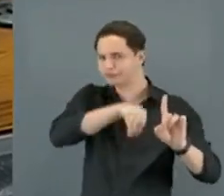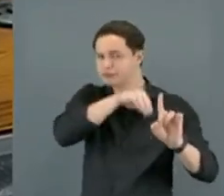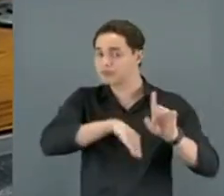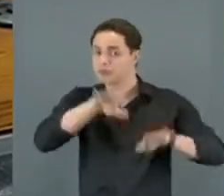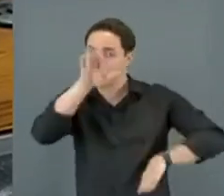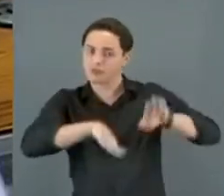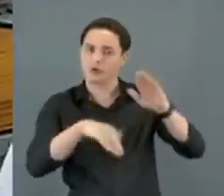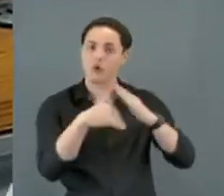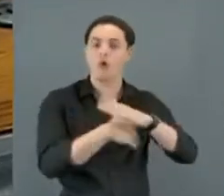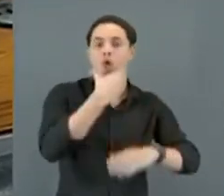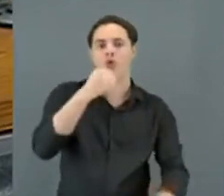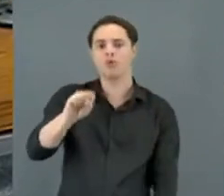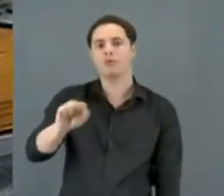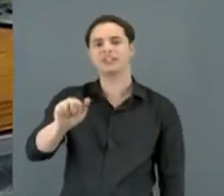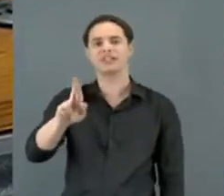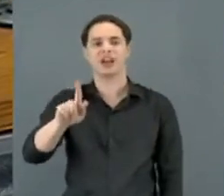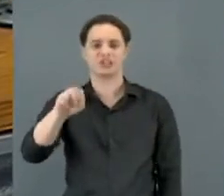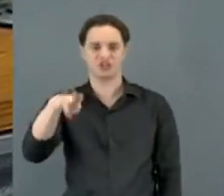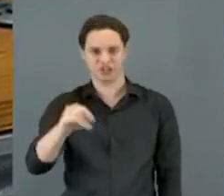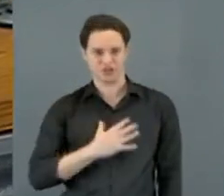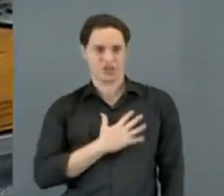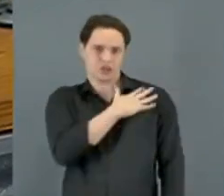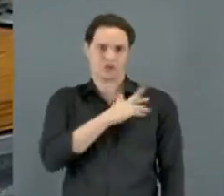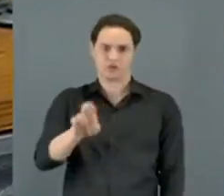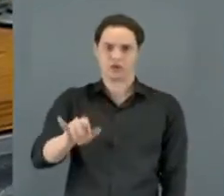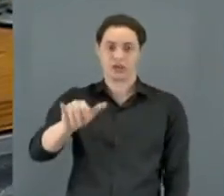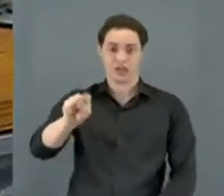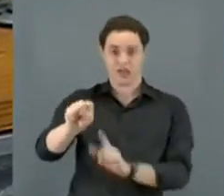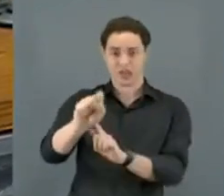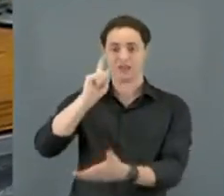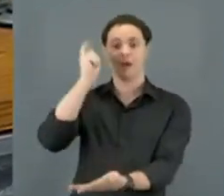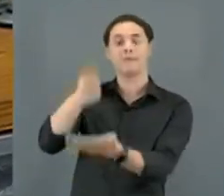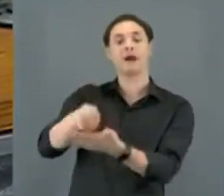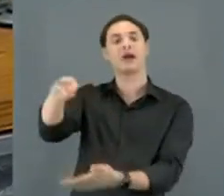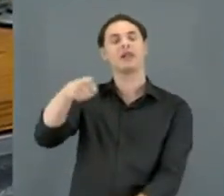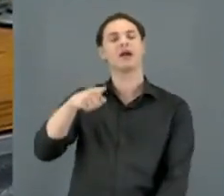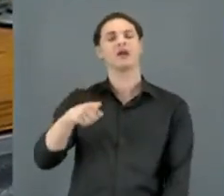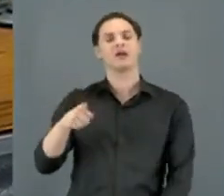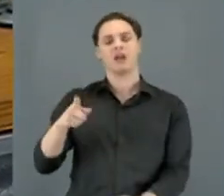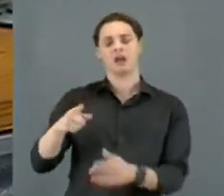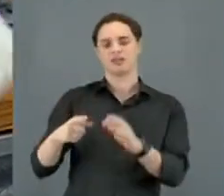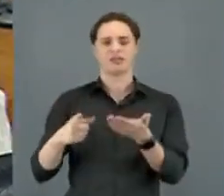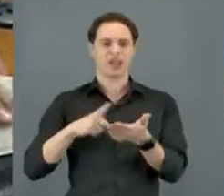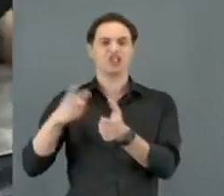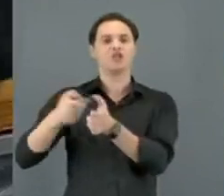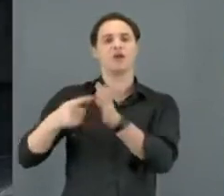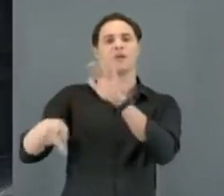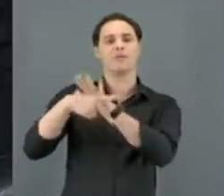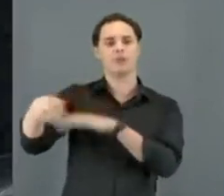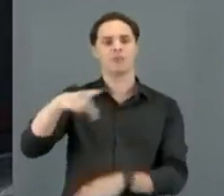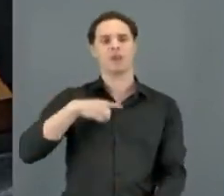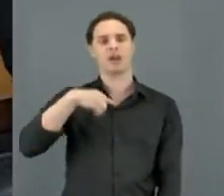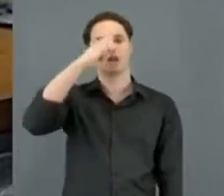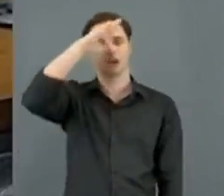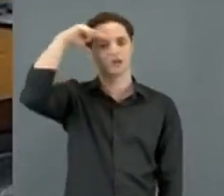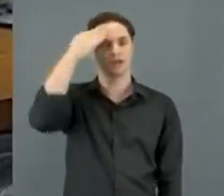aquele sargento Reis, que depois vai pagar a conta de Michele Bolsonaro. E o sargento Reis recebe,